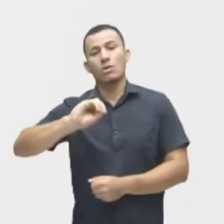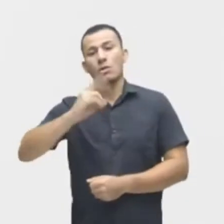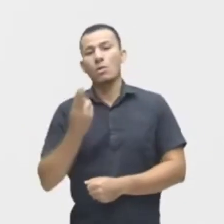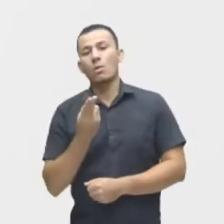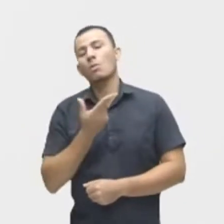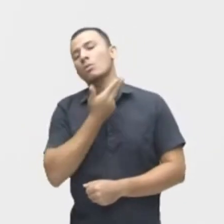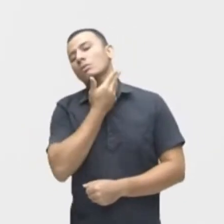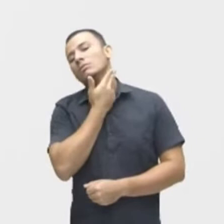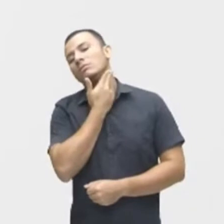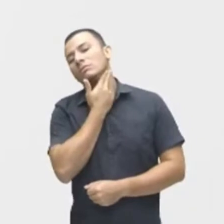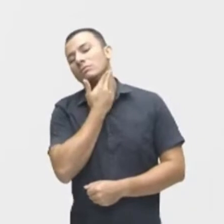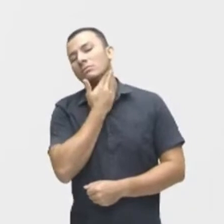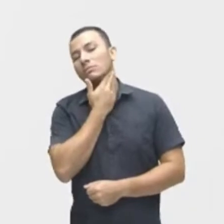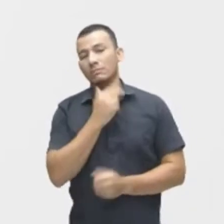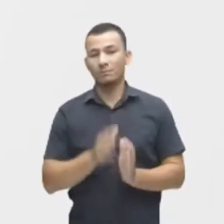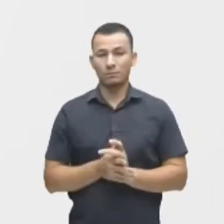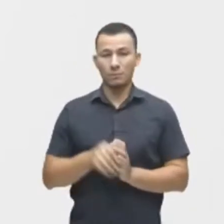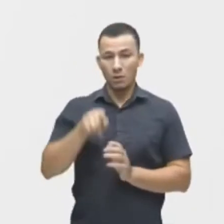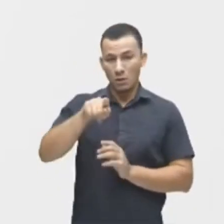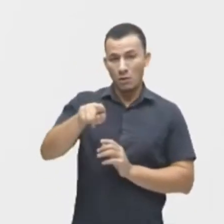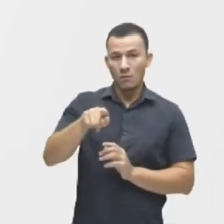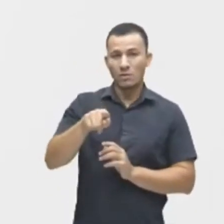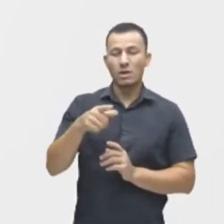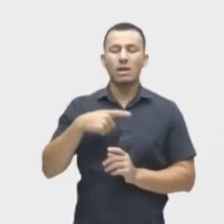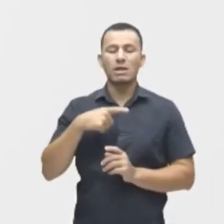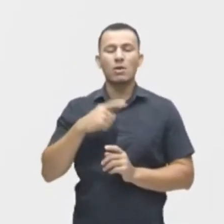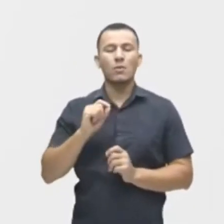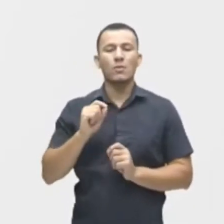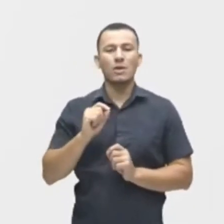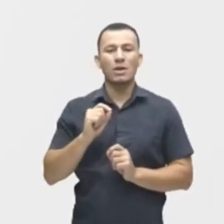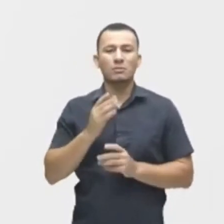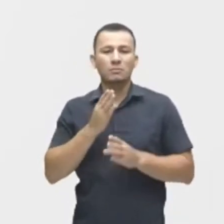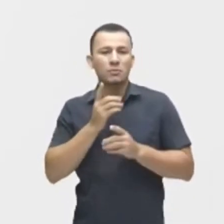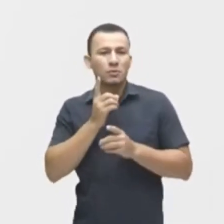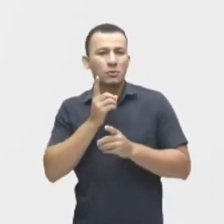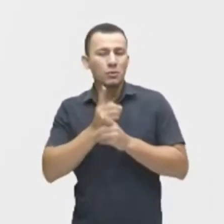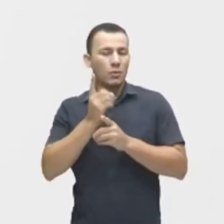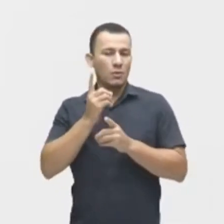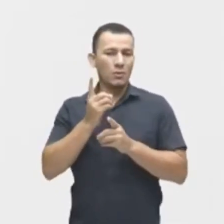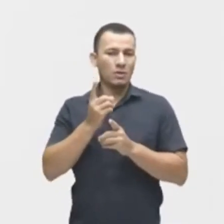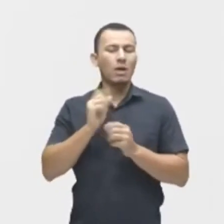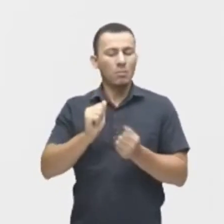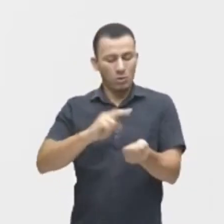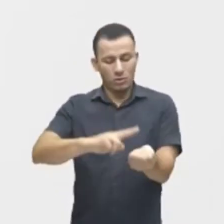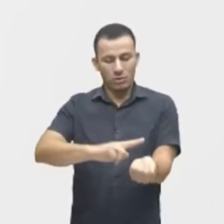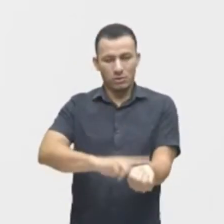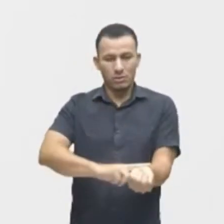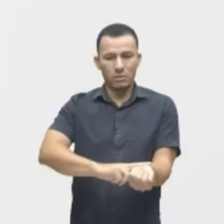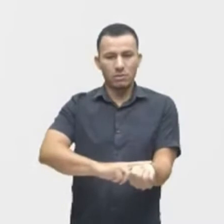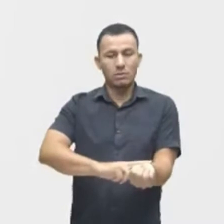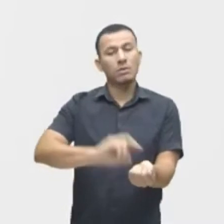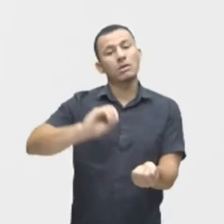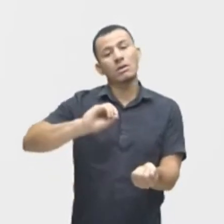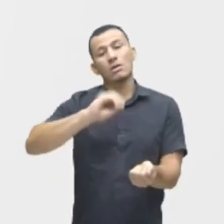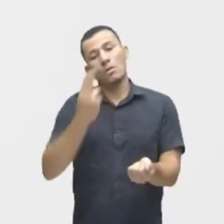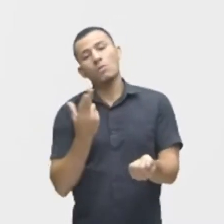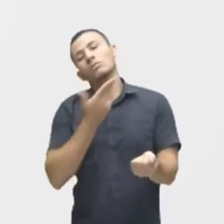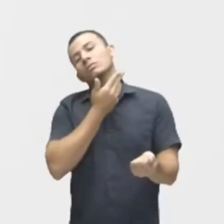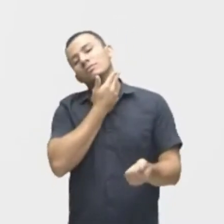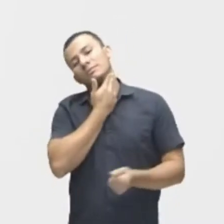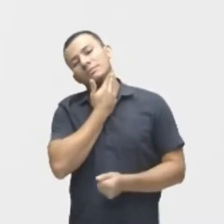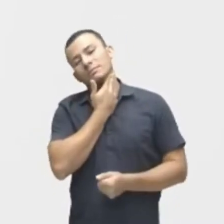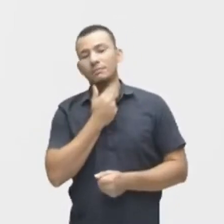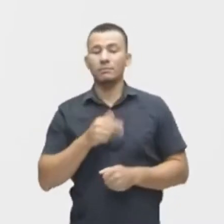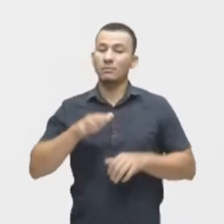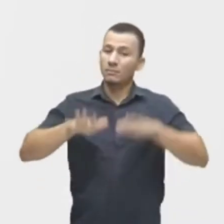pescoço e verificar os batimentos cardíacos. Ele pode ser identificado no pulso ou no pescoço. Sabendo que,